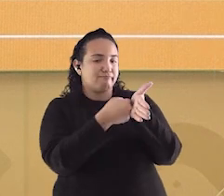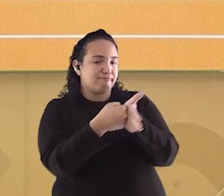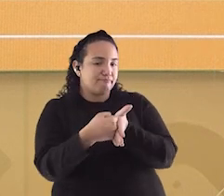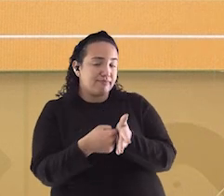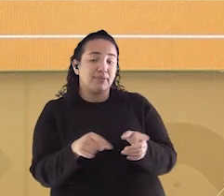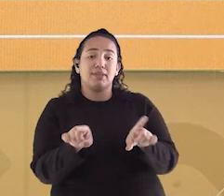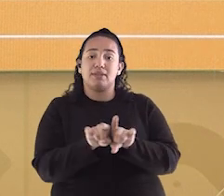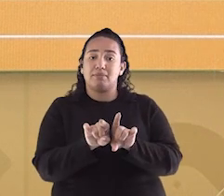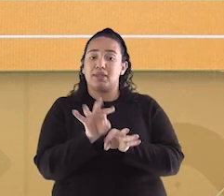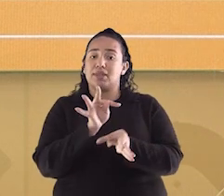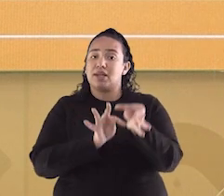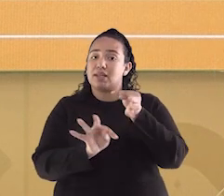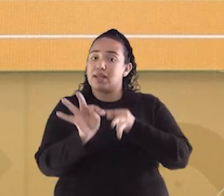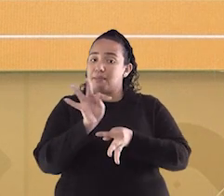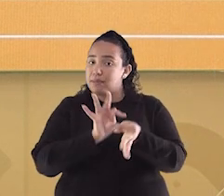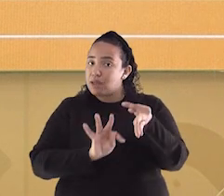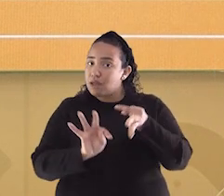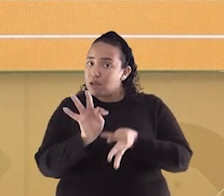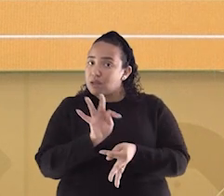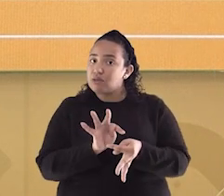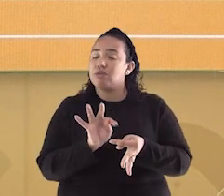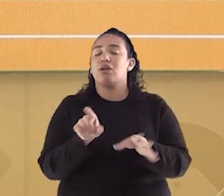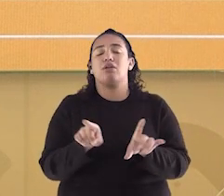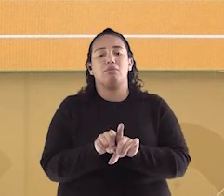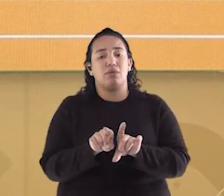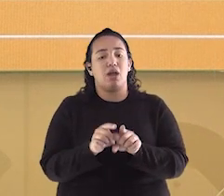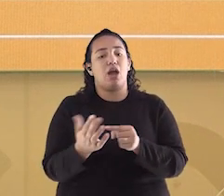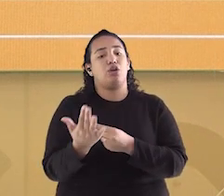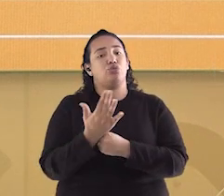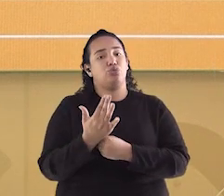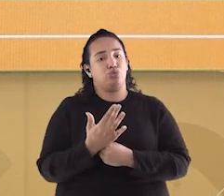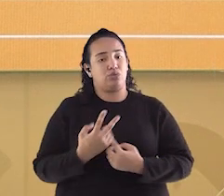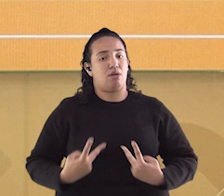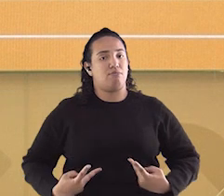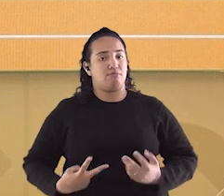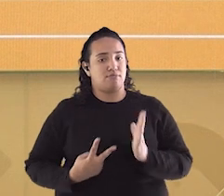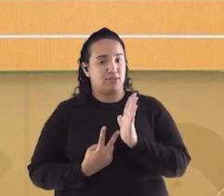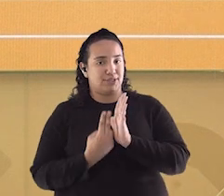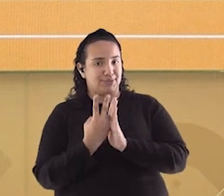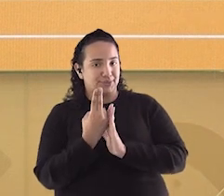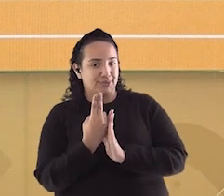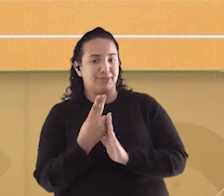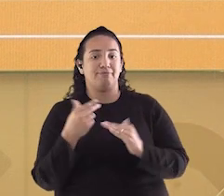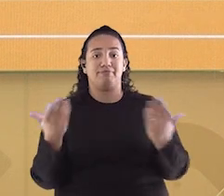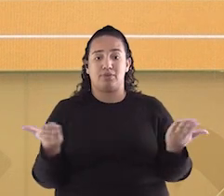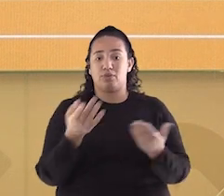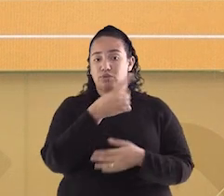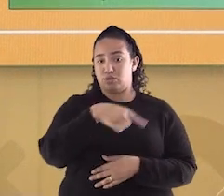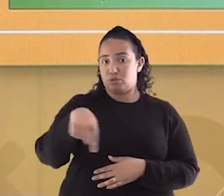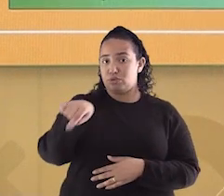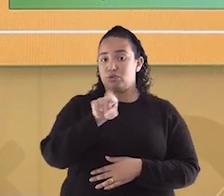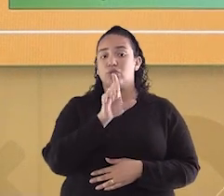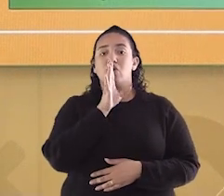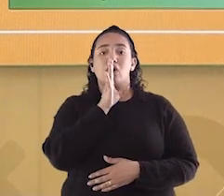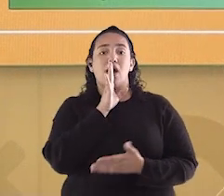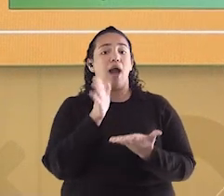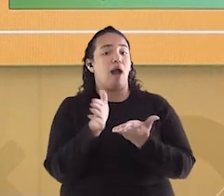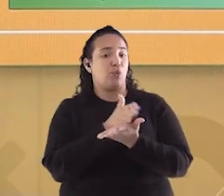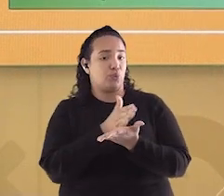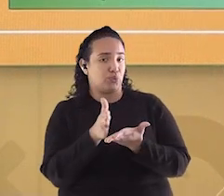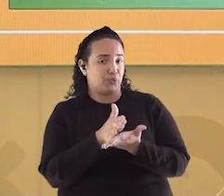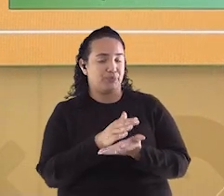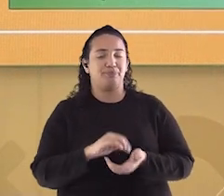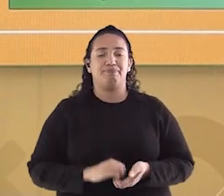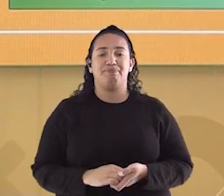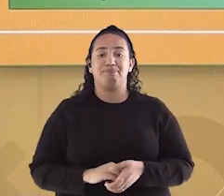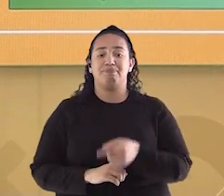tratamentos terapêuticos, auxiliando alguns procedimentos cirúrgicos. Vamos conhecer alguns deles. Bom, a gente começa